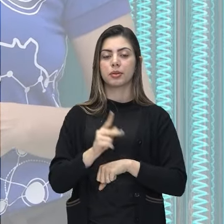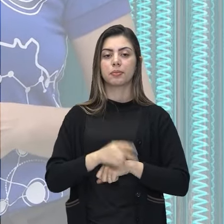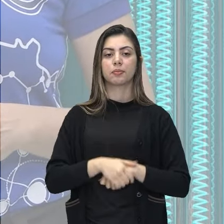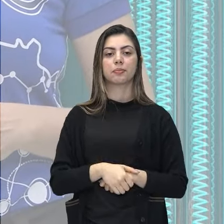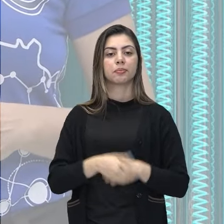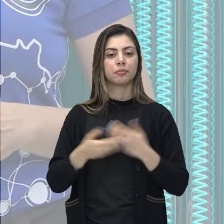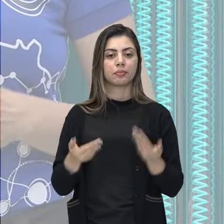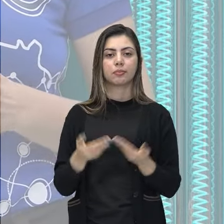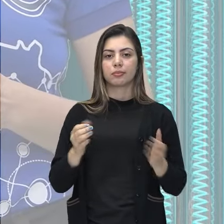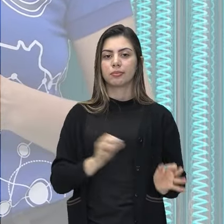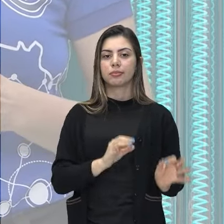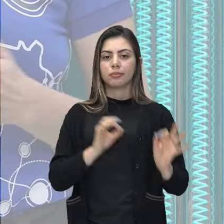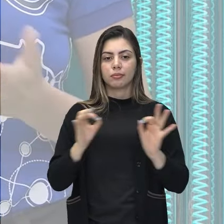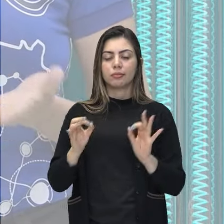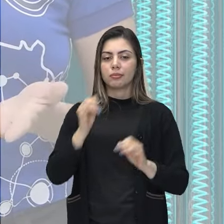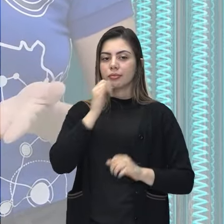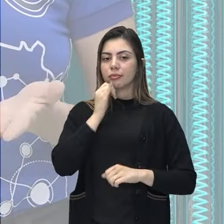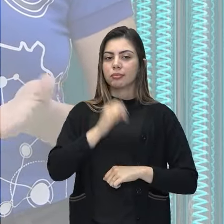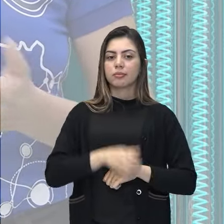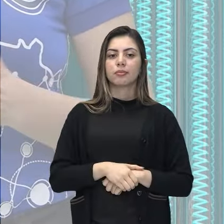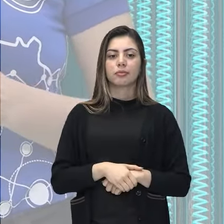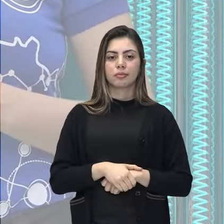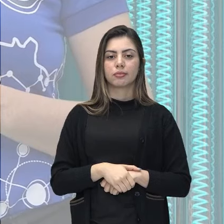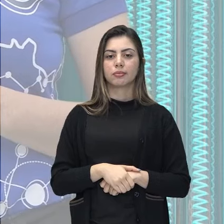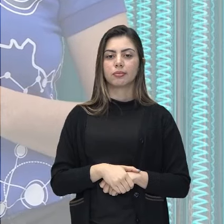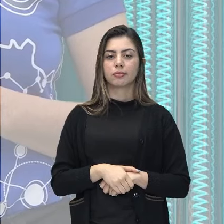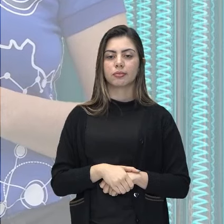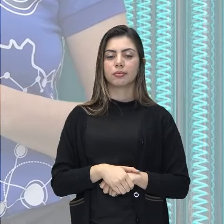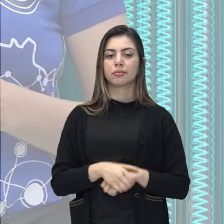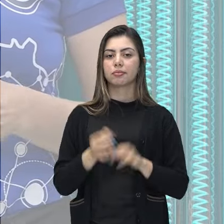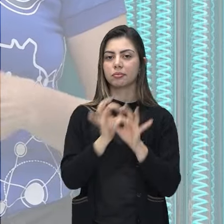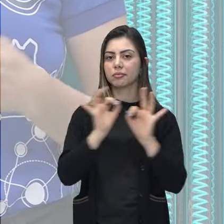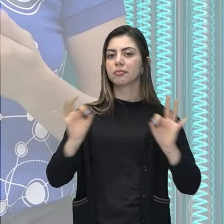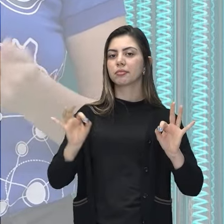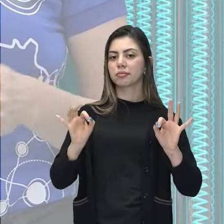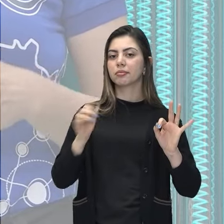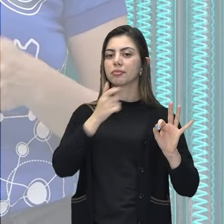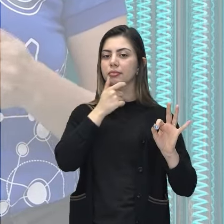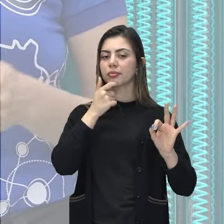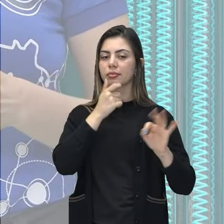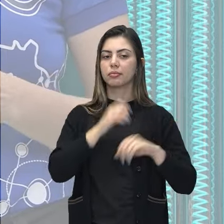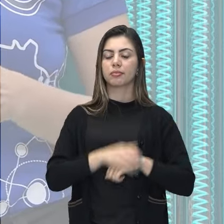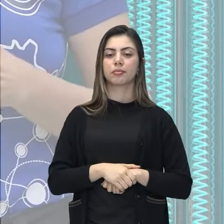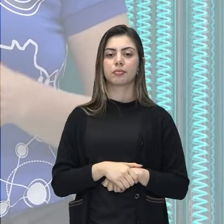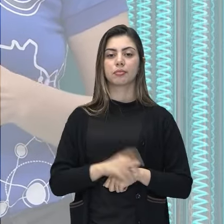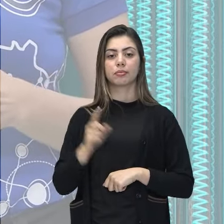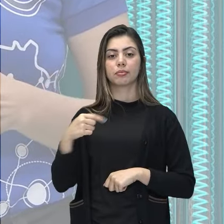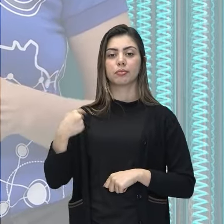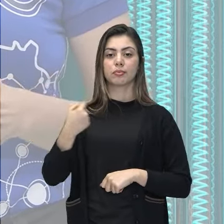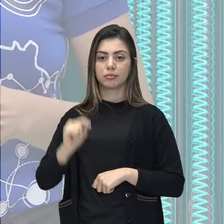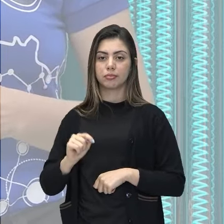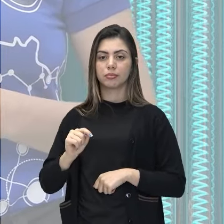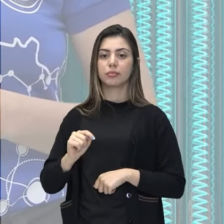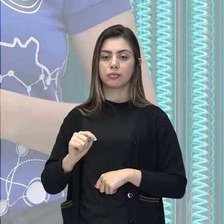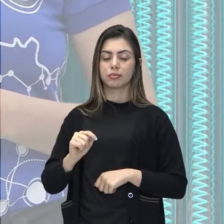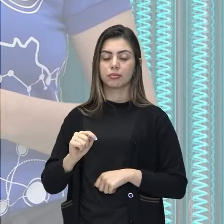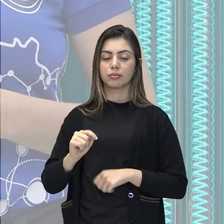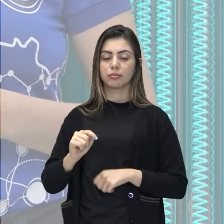Então, acompanha aqui comigo no exemplo, ó. We're gonna play chess. Nós vamos, né, jogar dama,